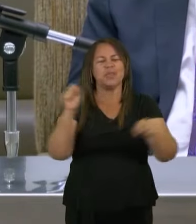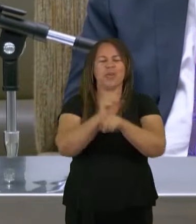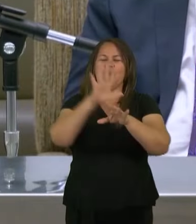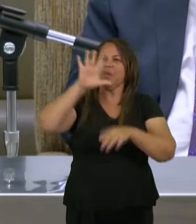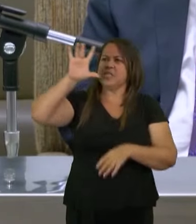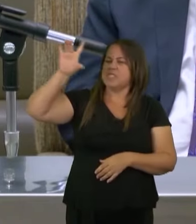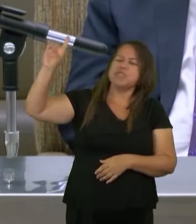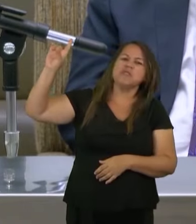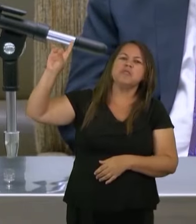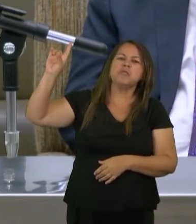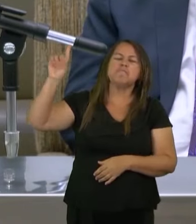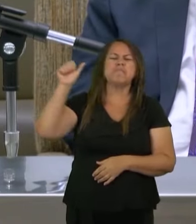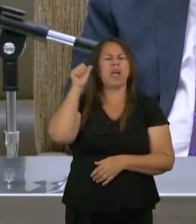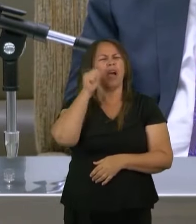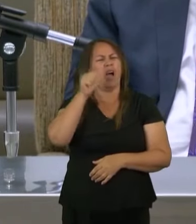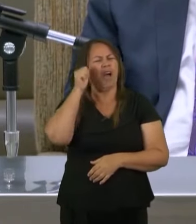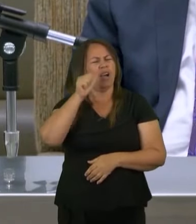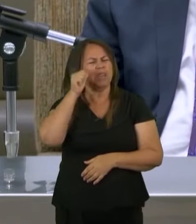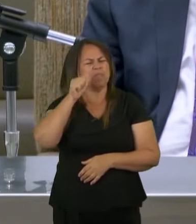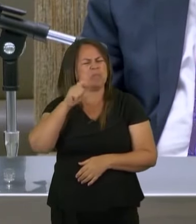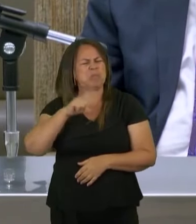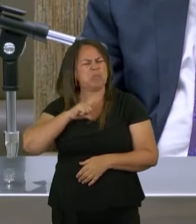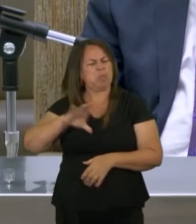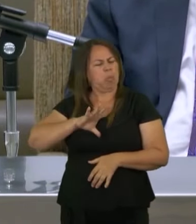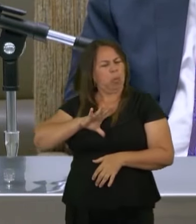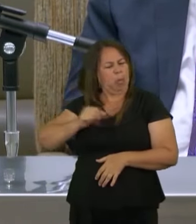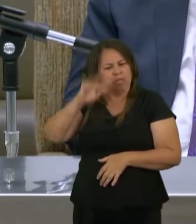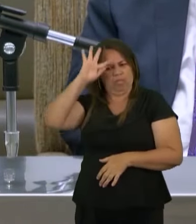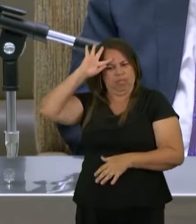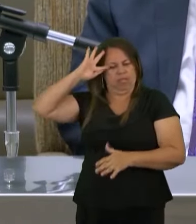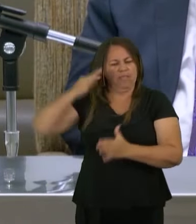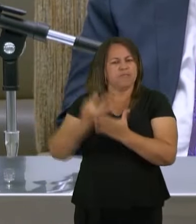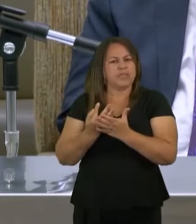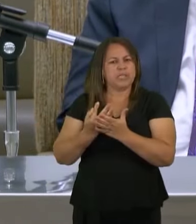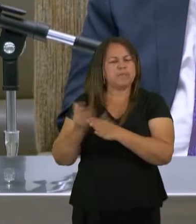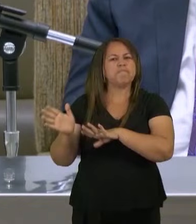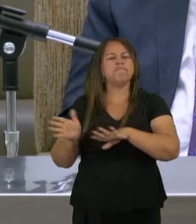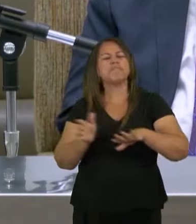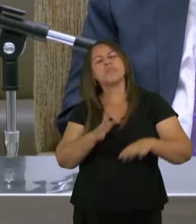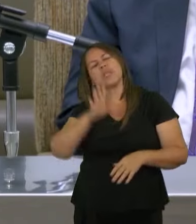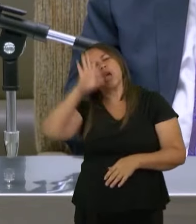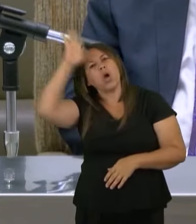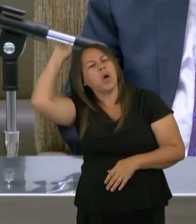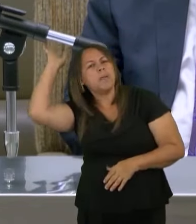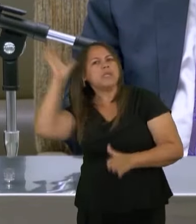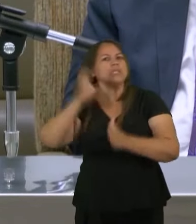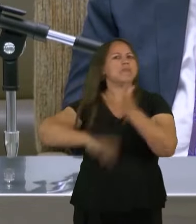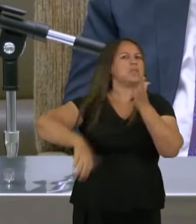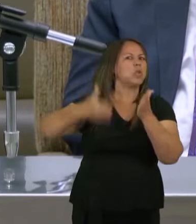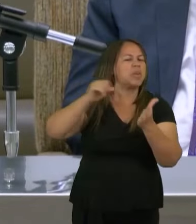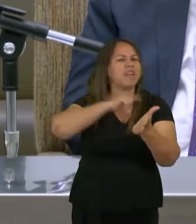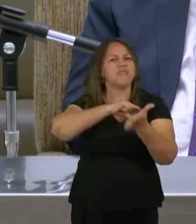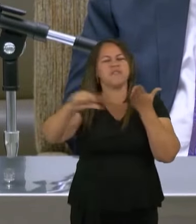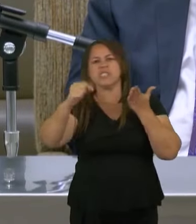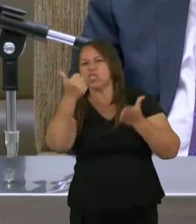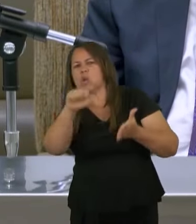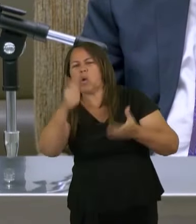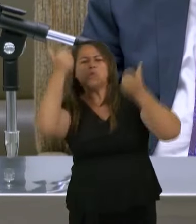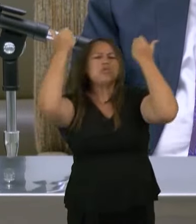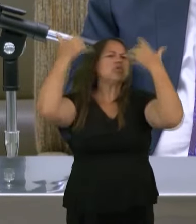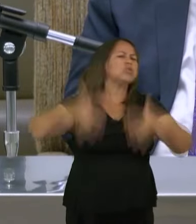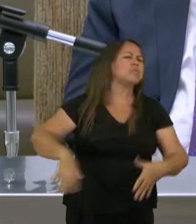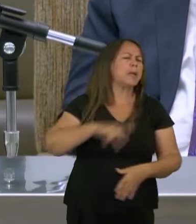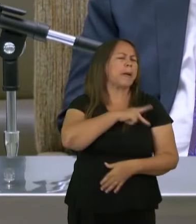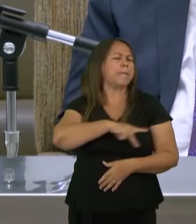Deus. Aquela mulher se enche de fé. Paulo, escrevendo aos Romanos no capítulo 10, versículo 11, deixa